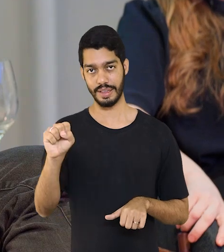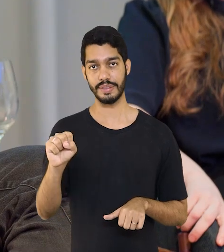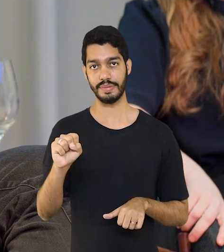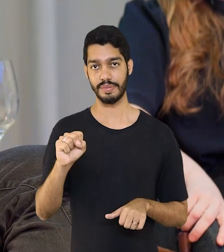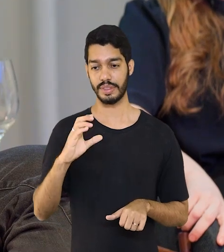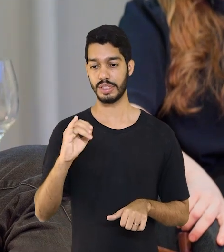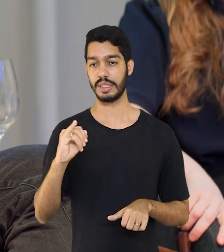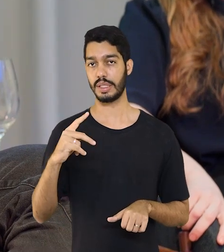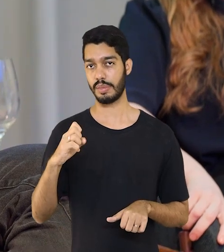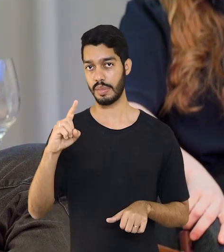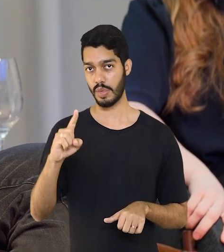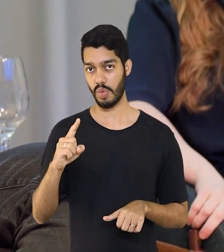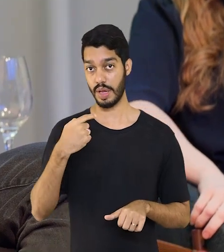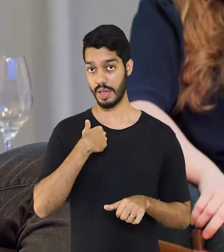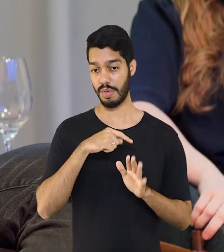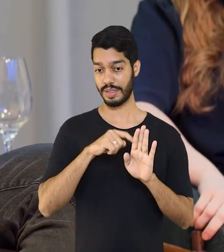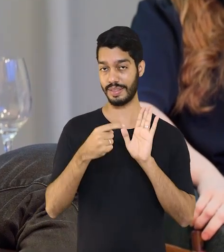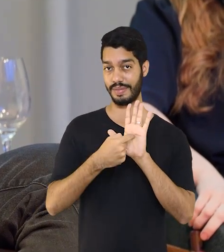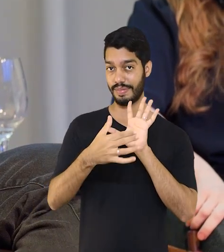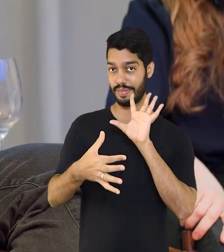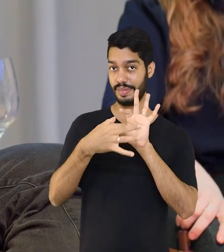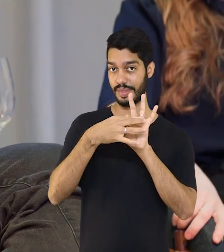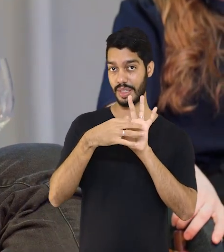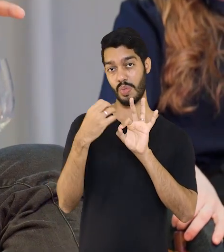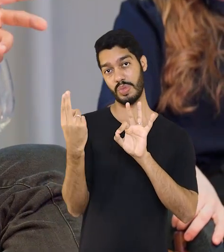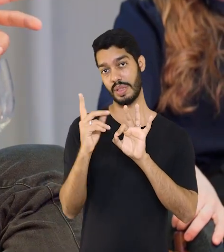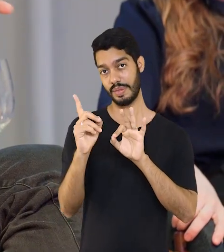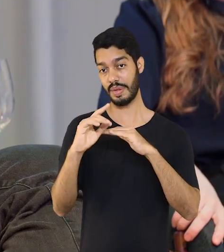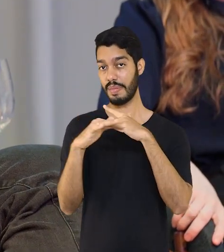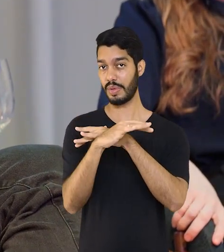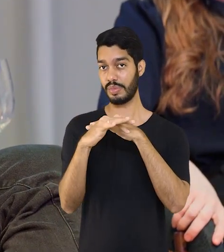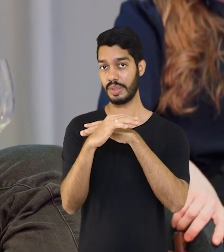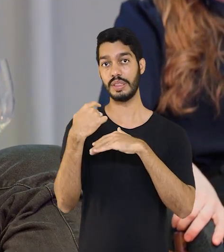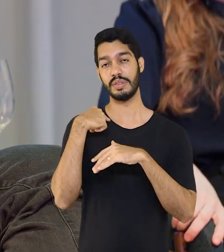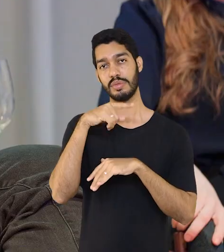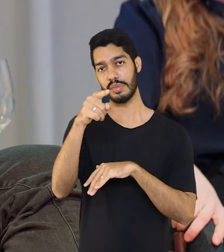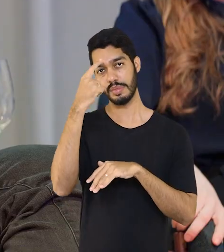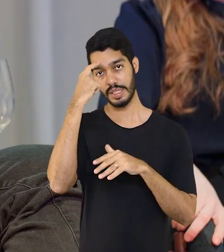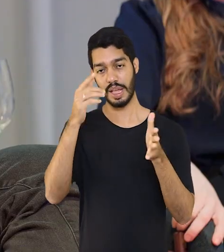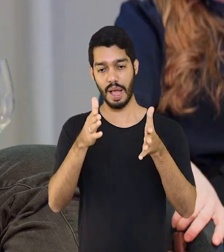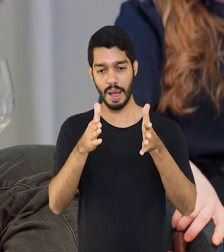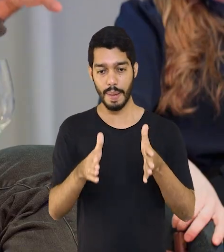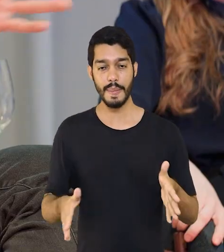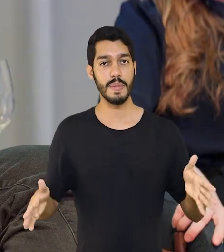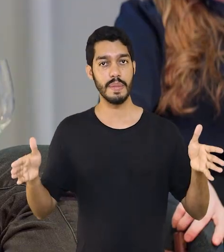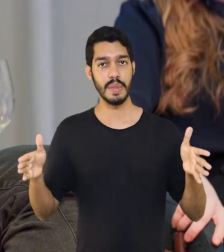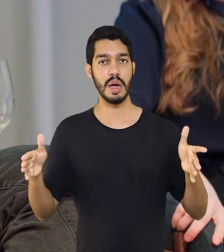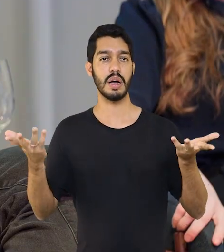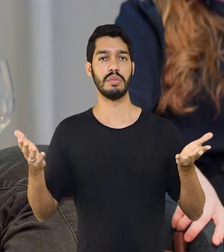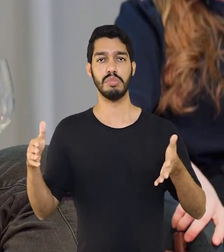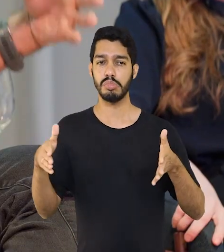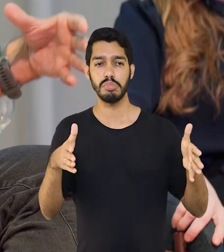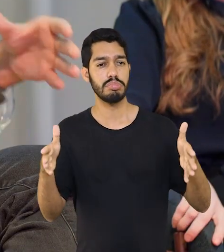não sei até que ponto a minha analogia está cabendo tanto, mas do ponto de vista urbano, você pensar o alargamento da via,